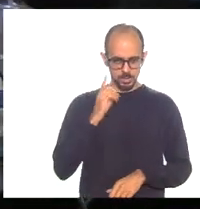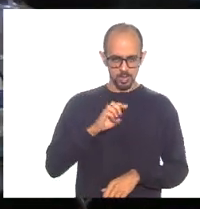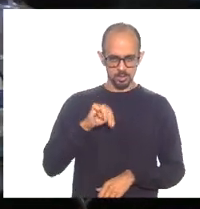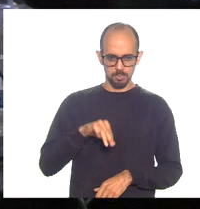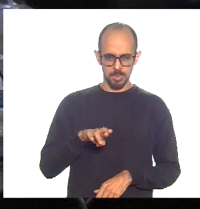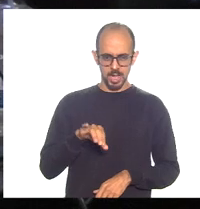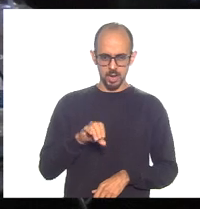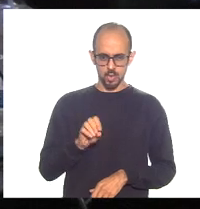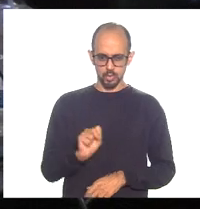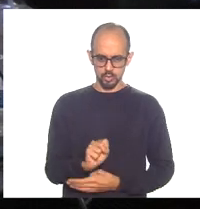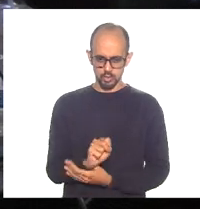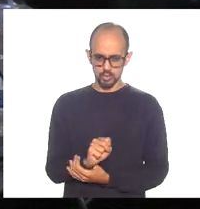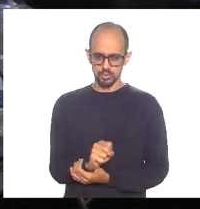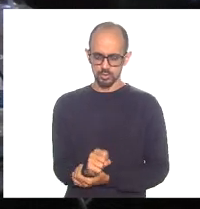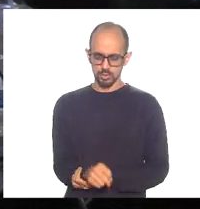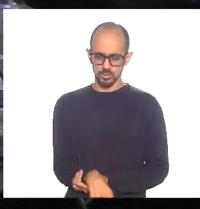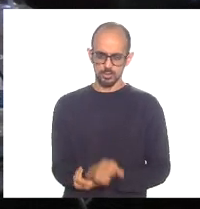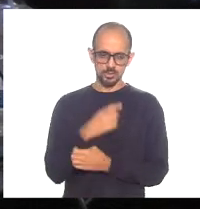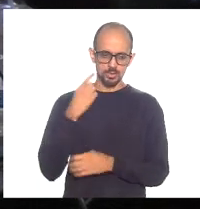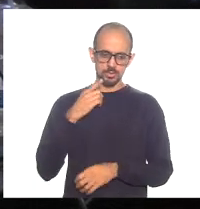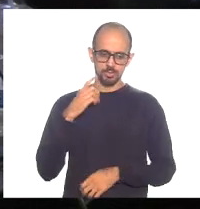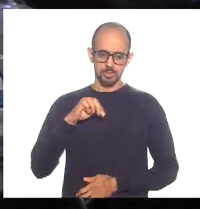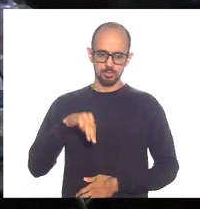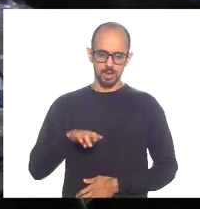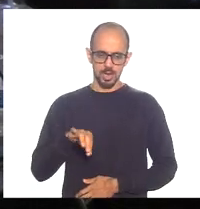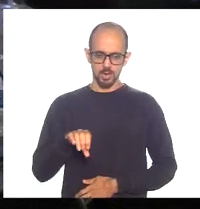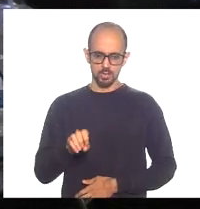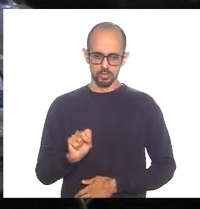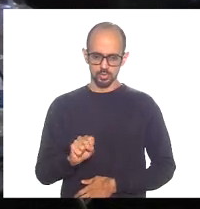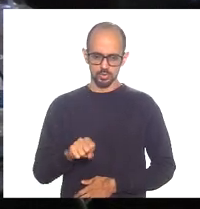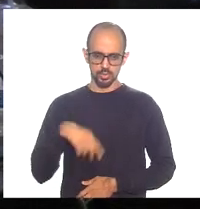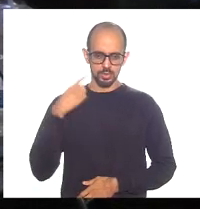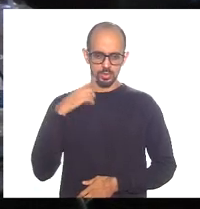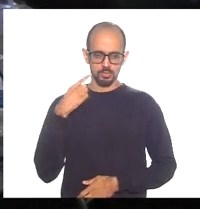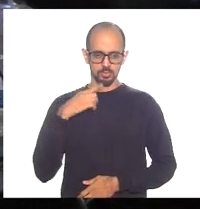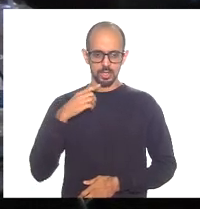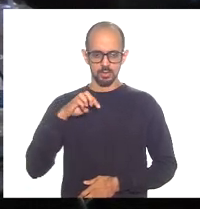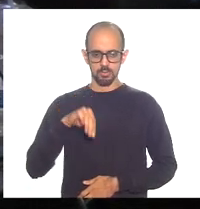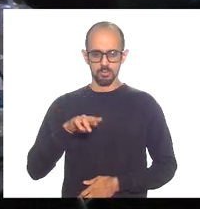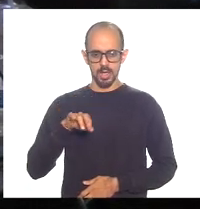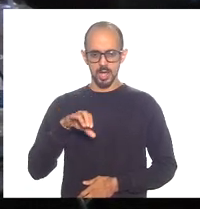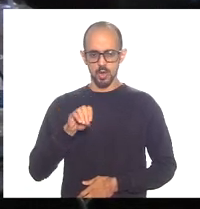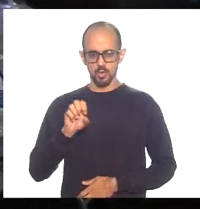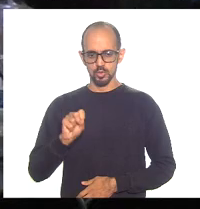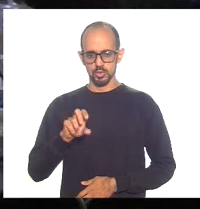Abraão. Deputado Marcos Abraão. Deputado Marcos Miller.